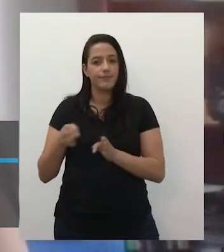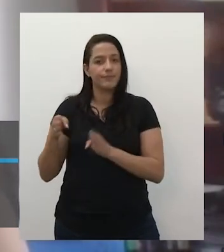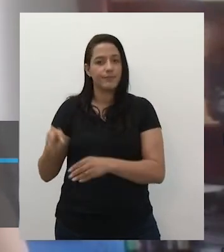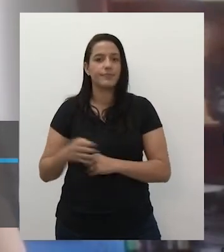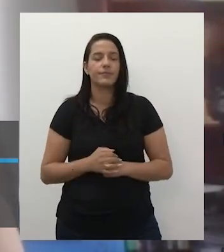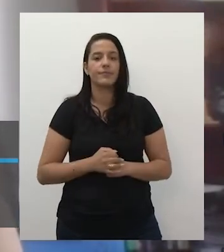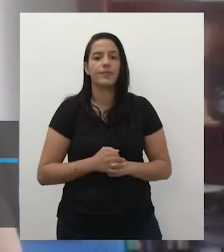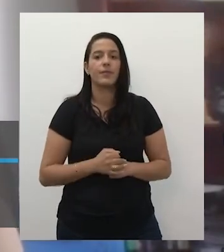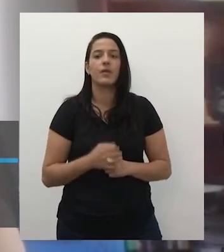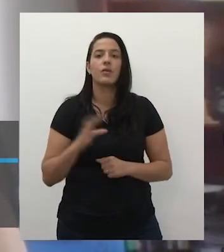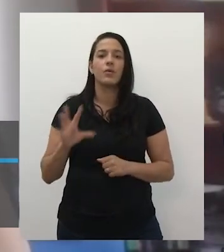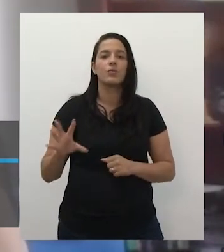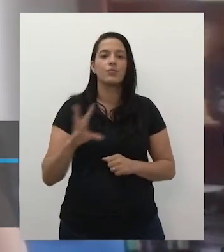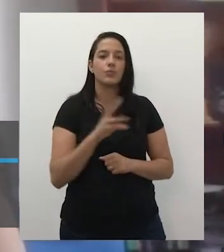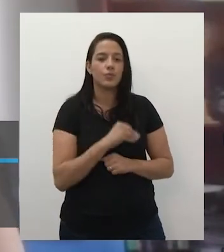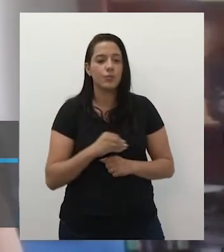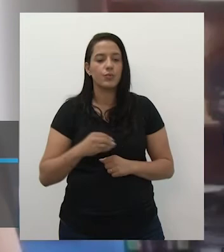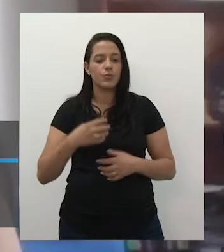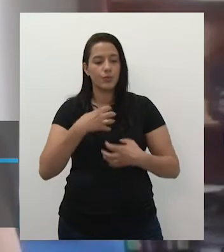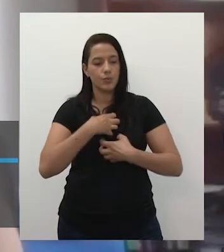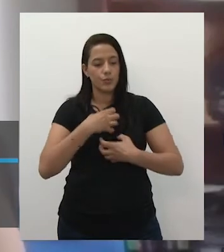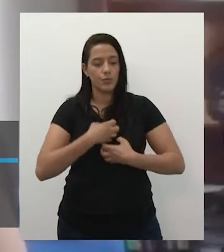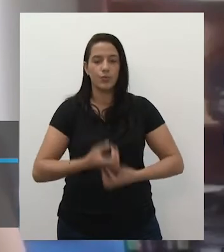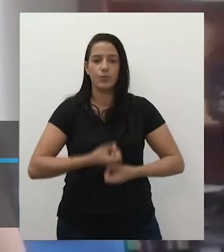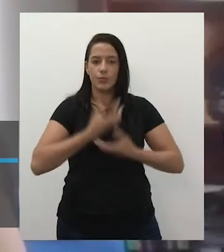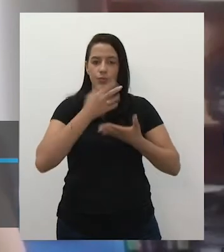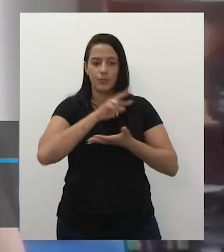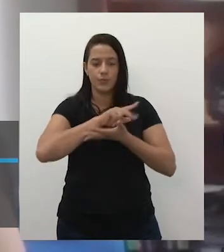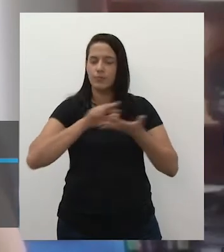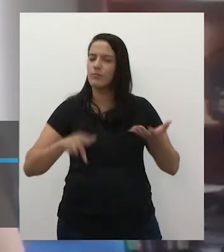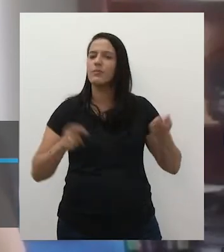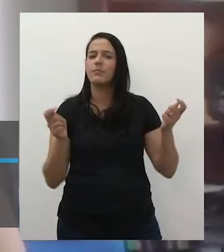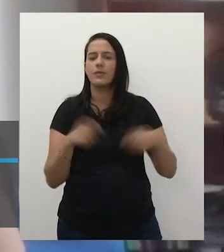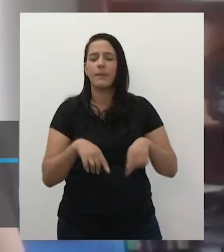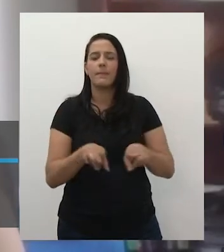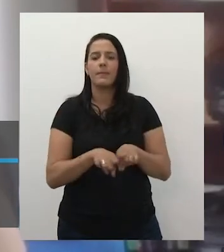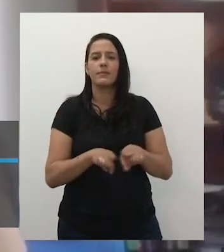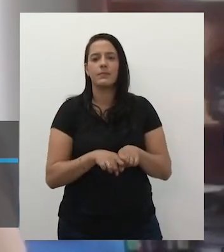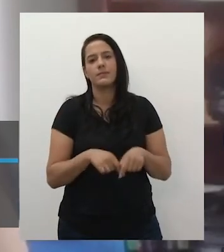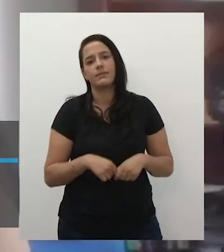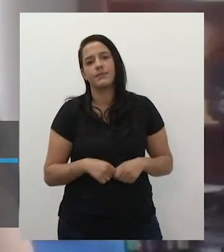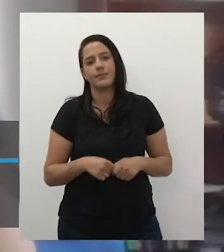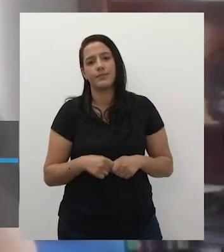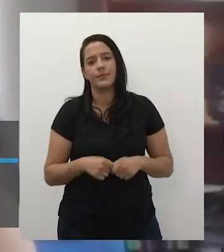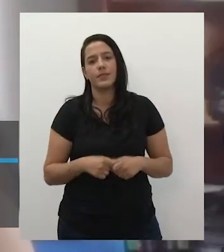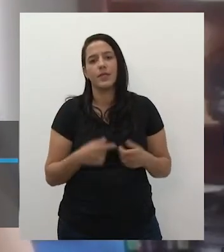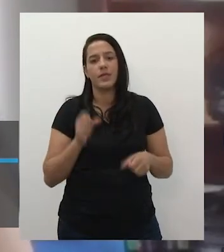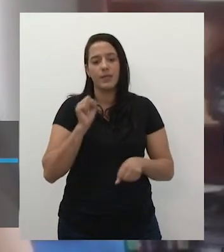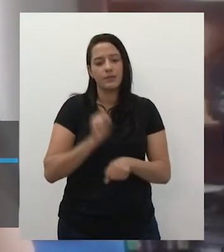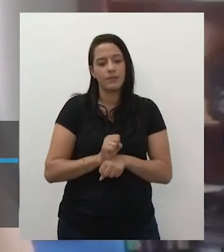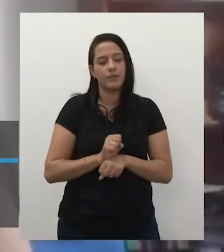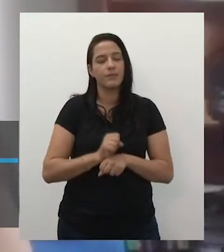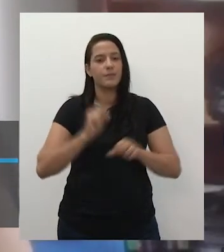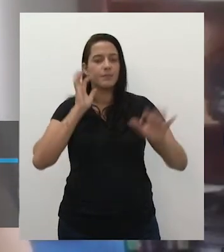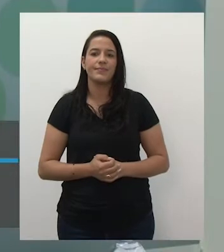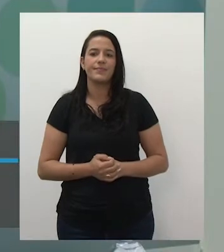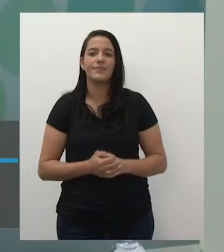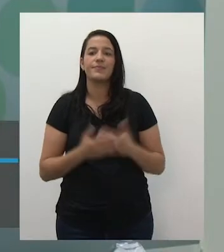Ela percebeu que a gestora dela tinha confiança, né, no trabalho dela, então,